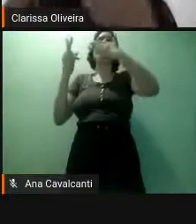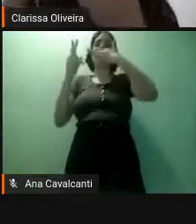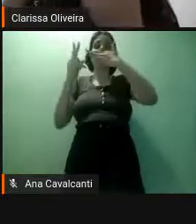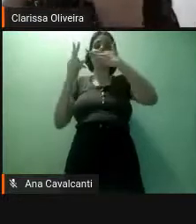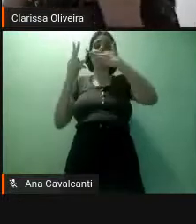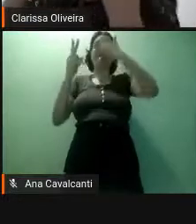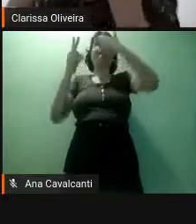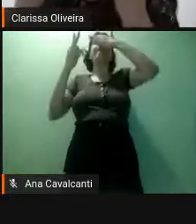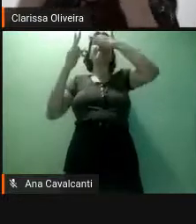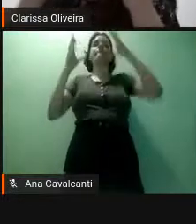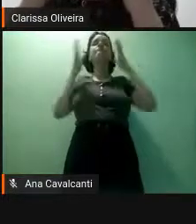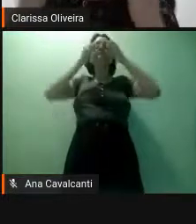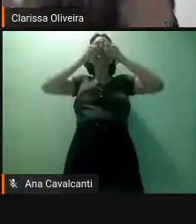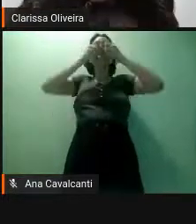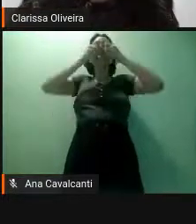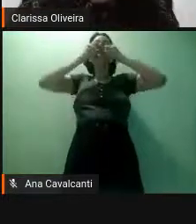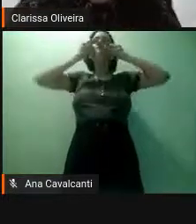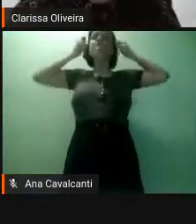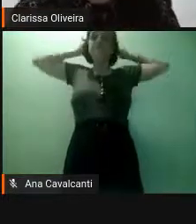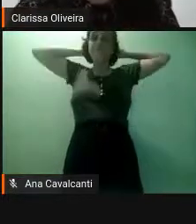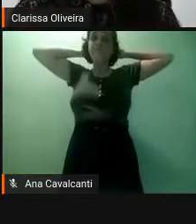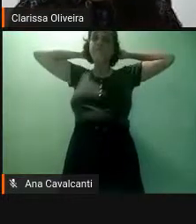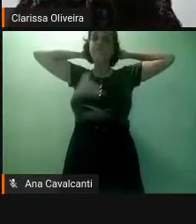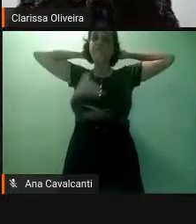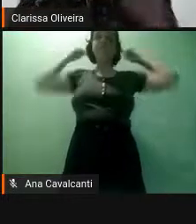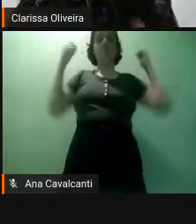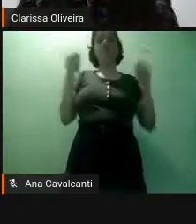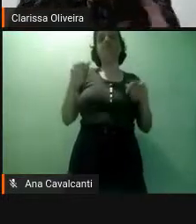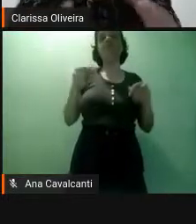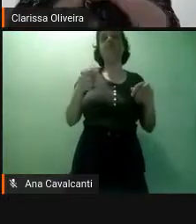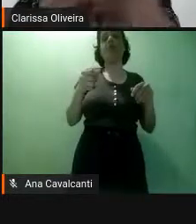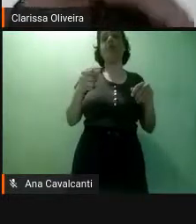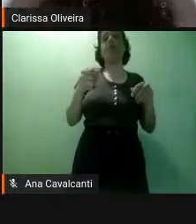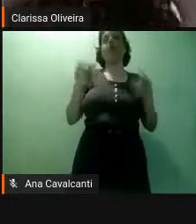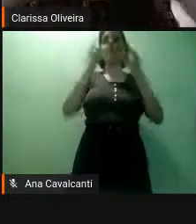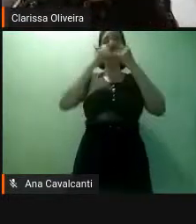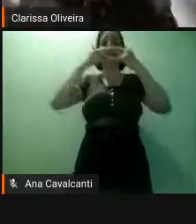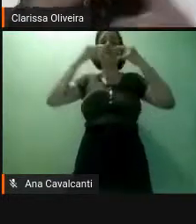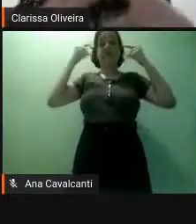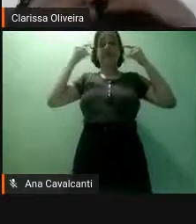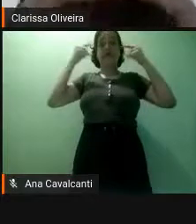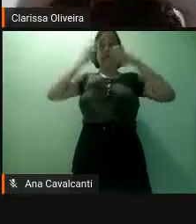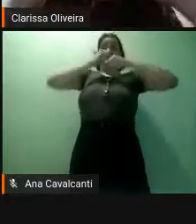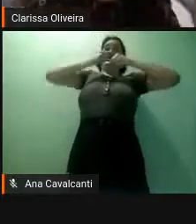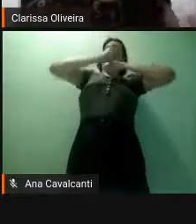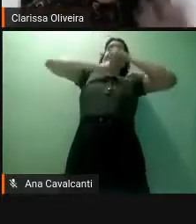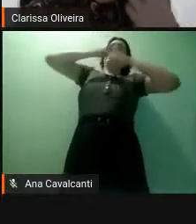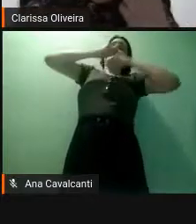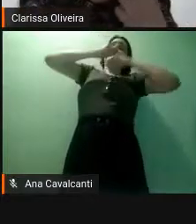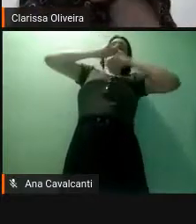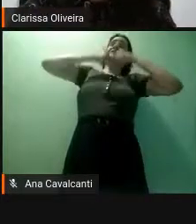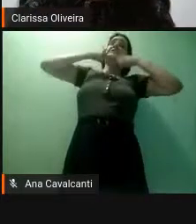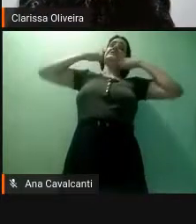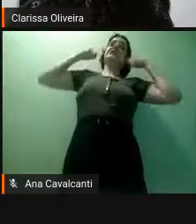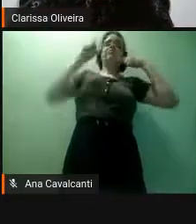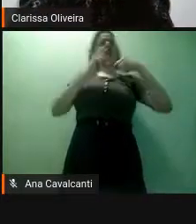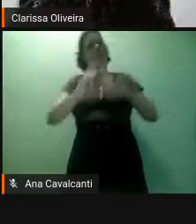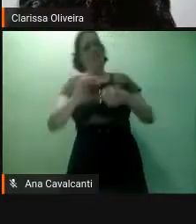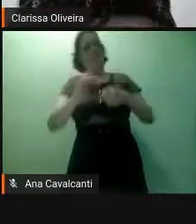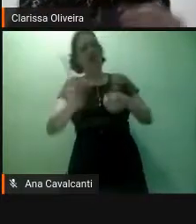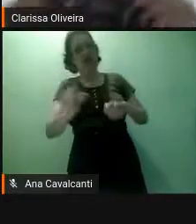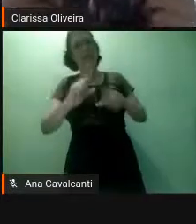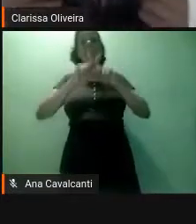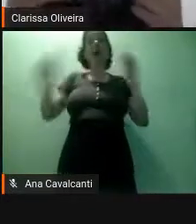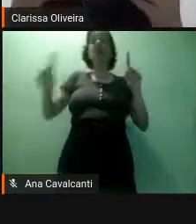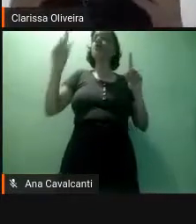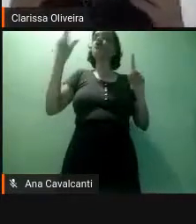esteja bem justo no seu rosto. É claro que não vai ser uma máscara que estrangule, que tire a sua circulação do rosto, mas que